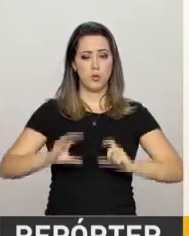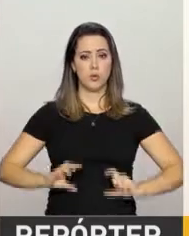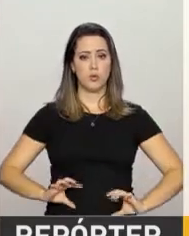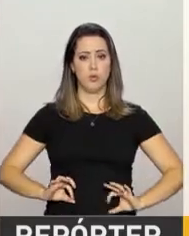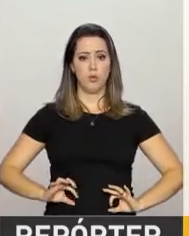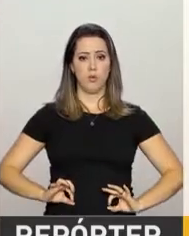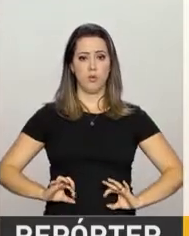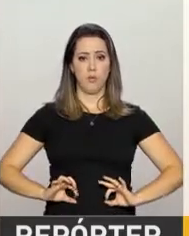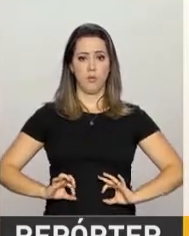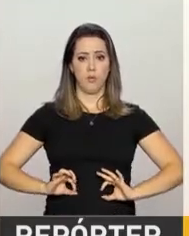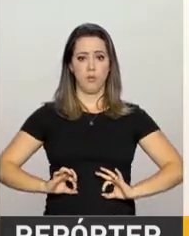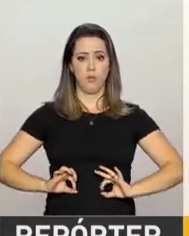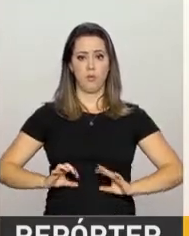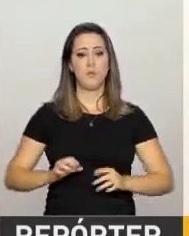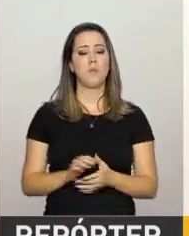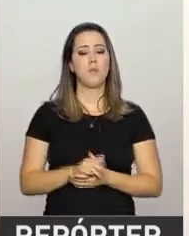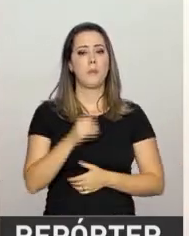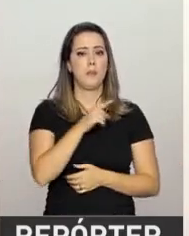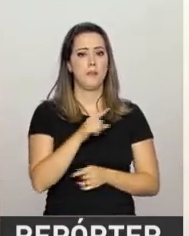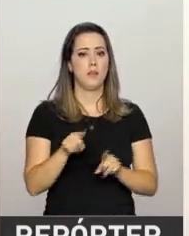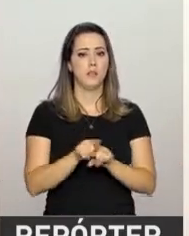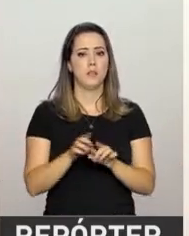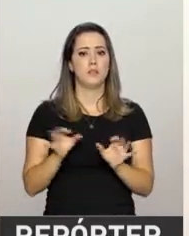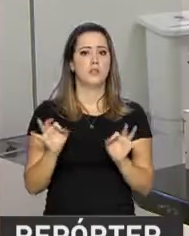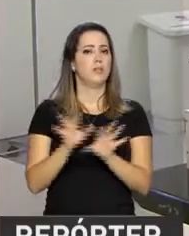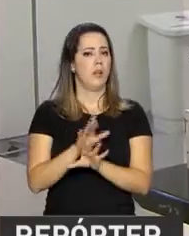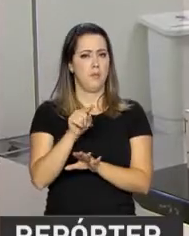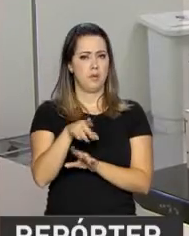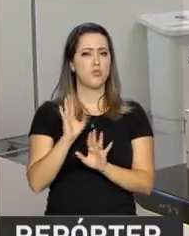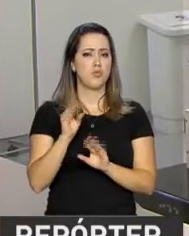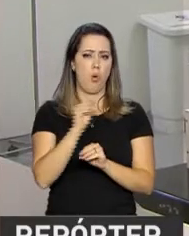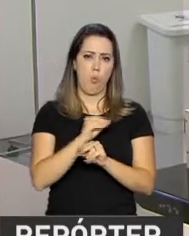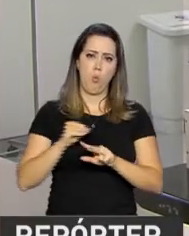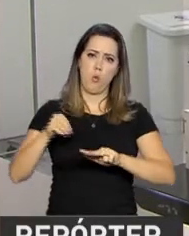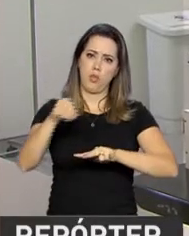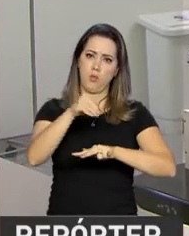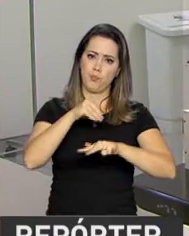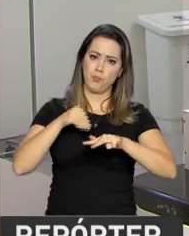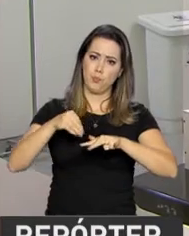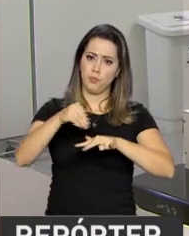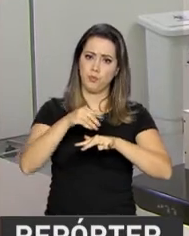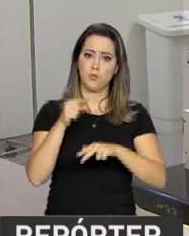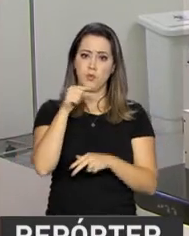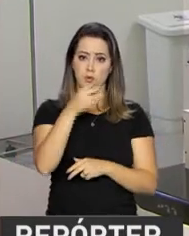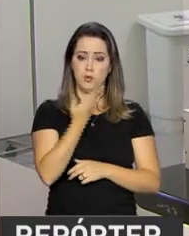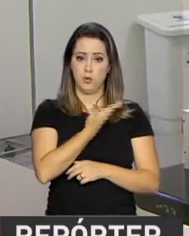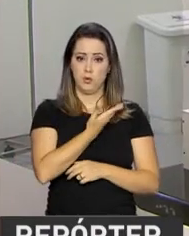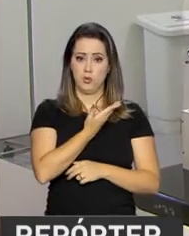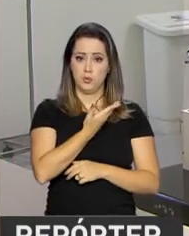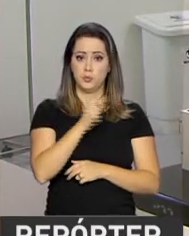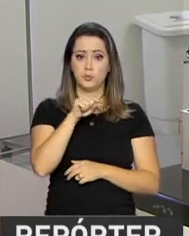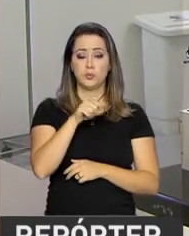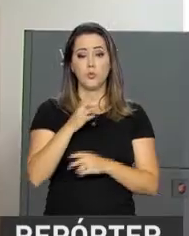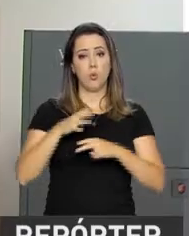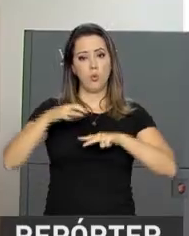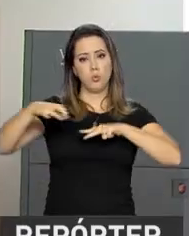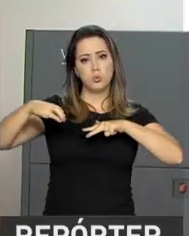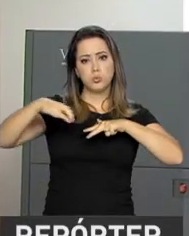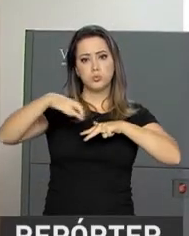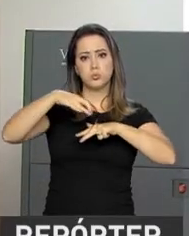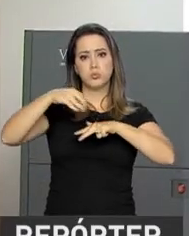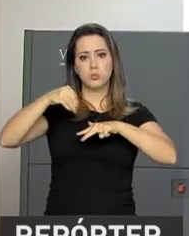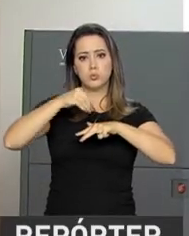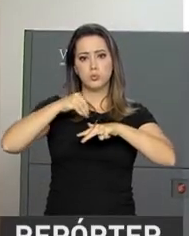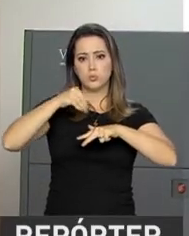aqui e aqui é o término do tratamento o aparelho de radioterapia chamado acelerador linear foi